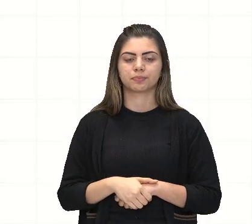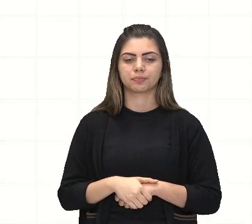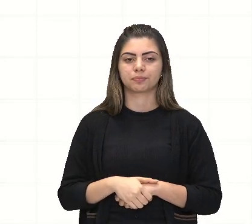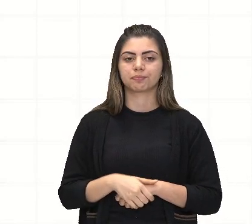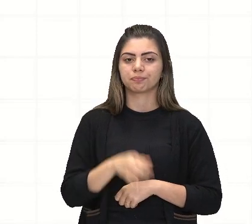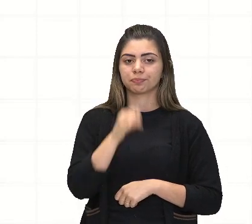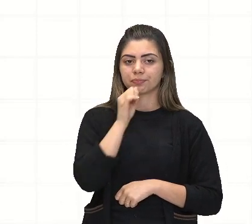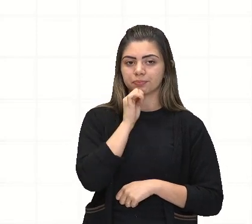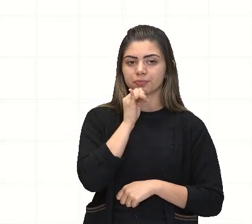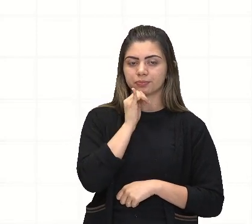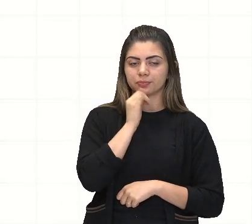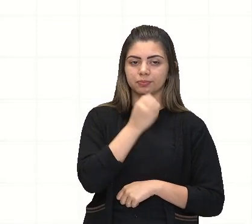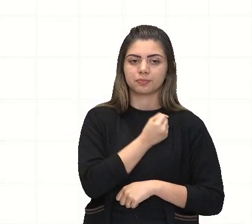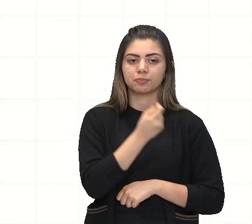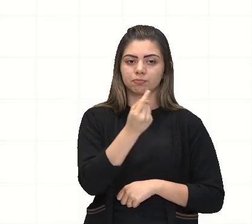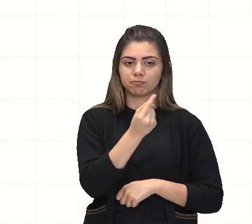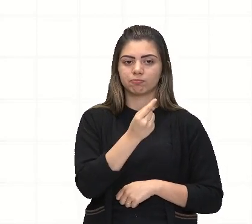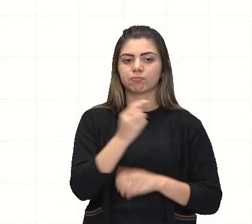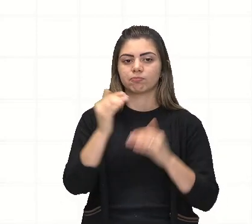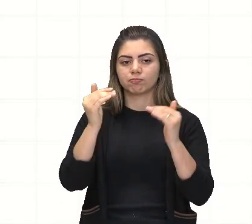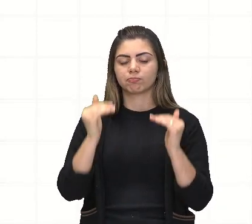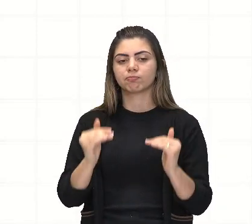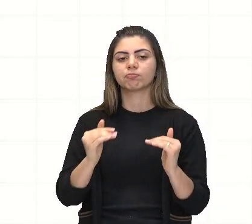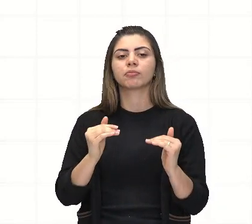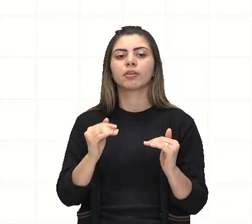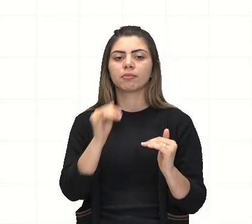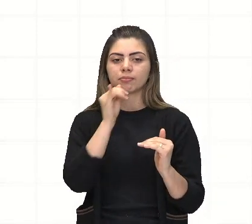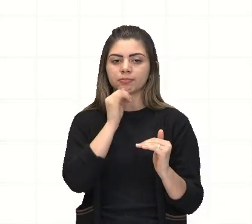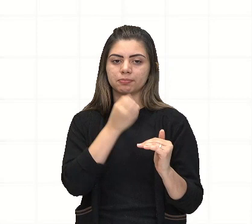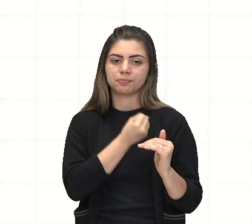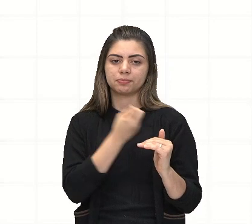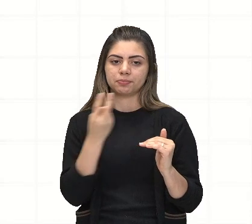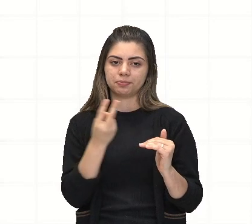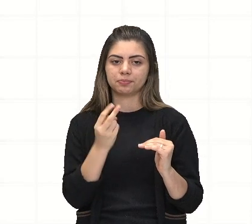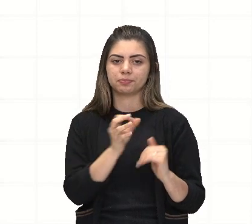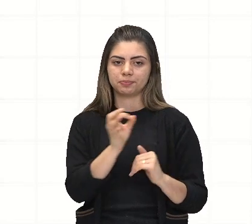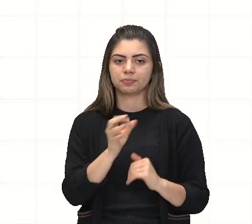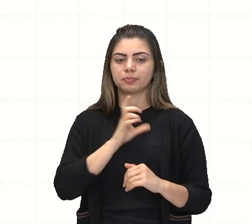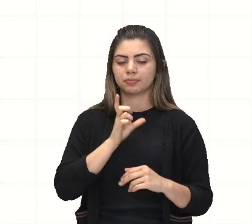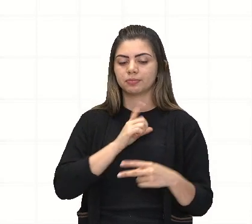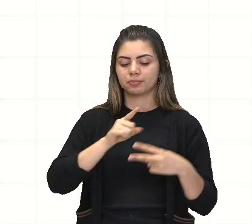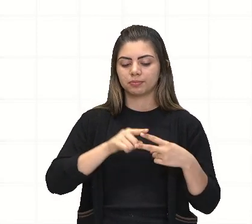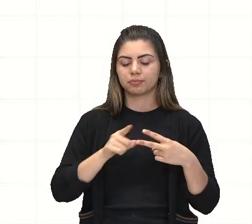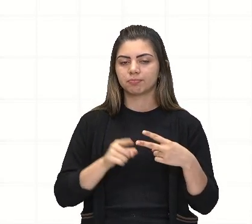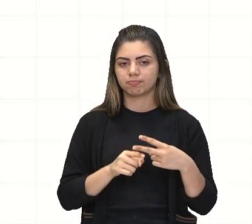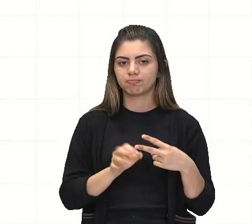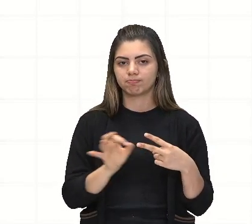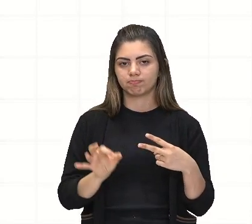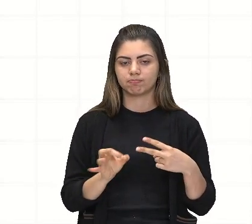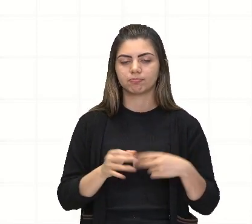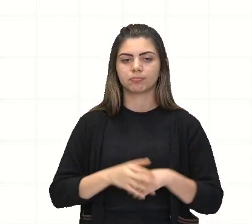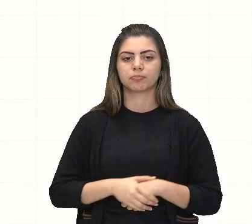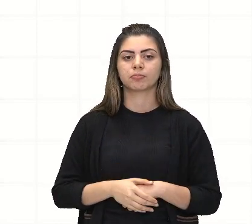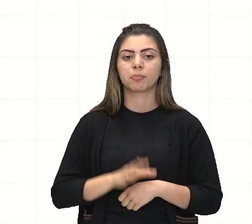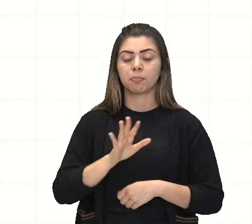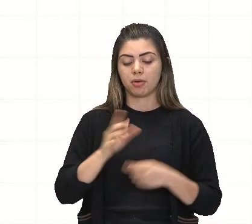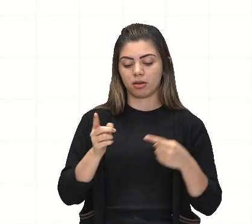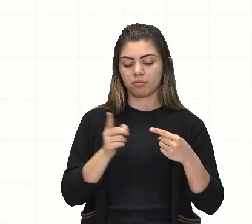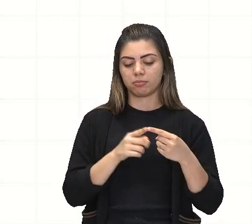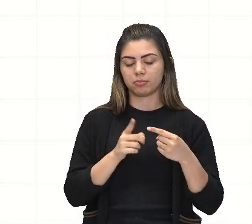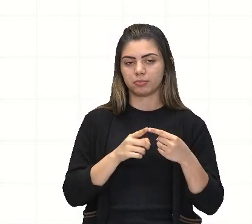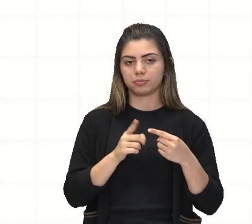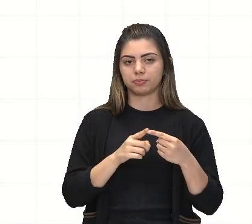1 e o exemplo 2. Beleza, meu povo? Então vamos ao primeiro, olha.